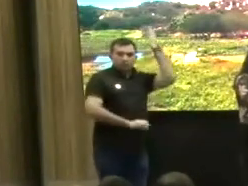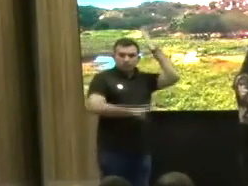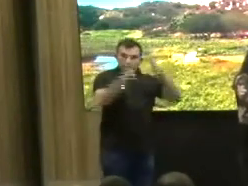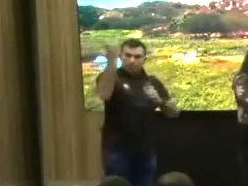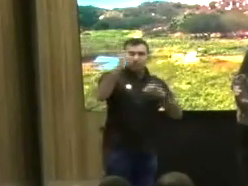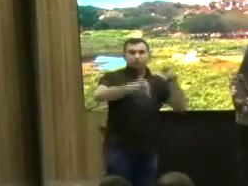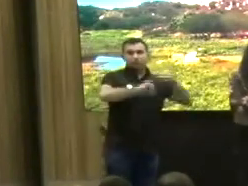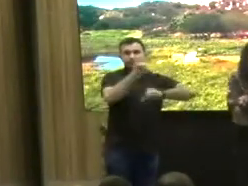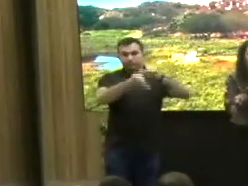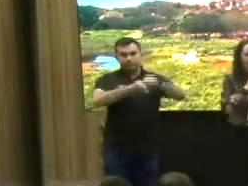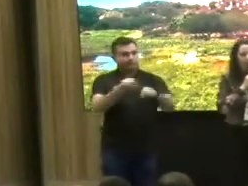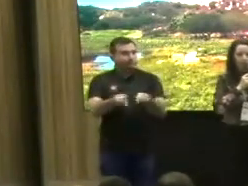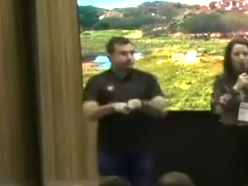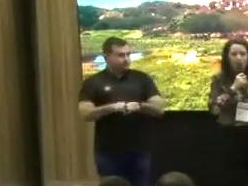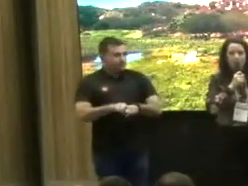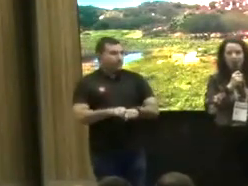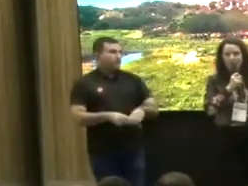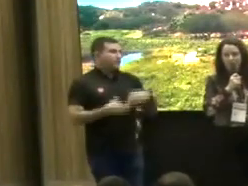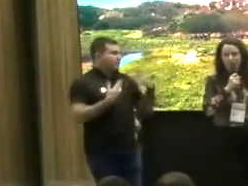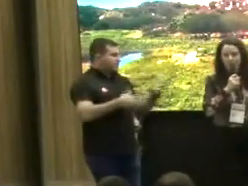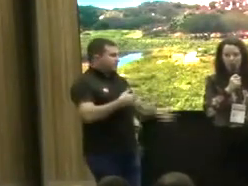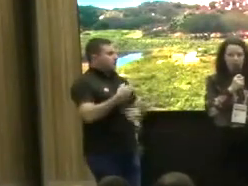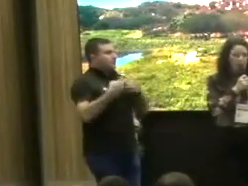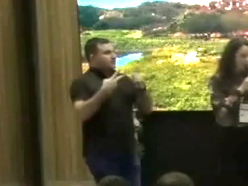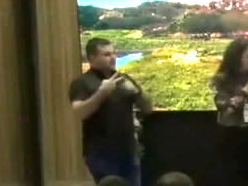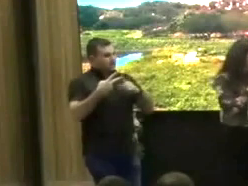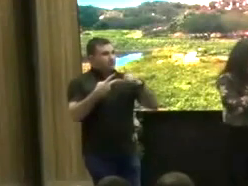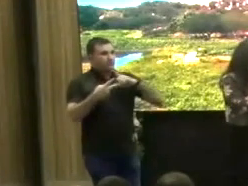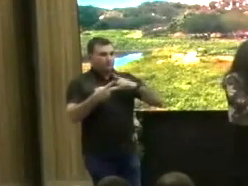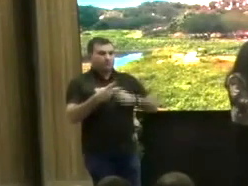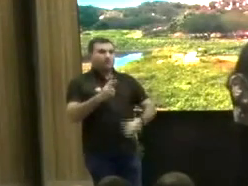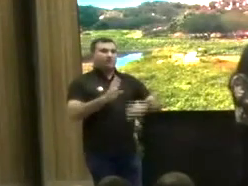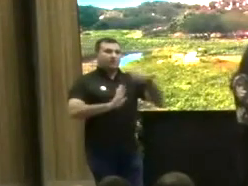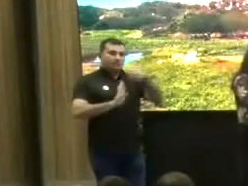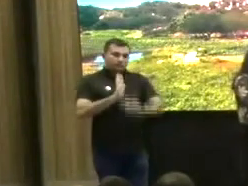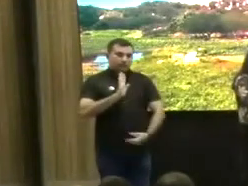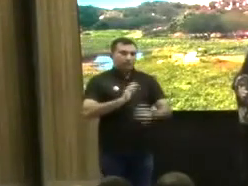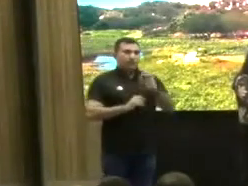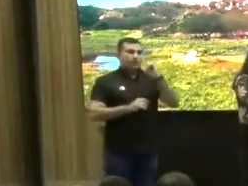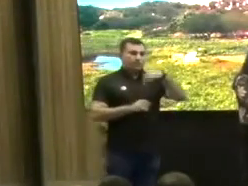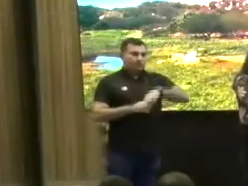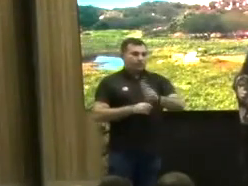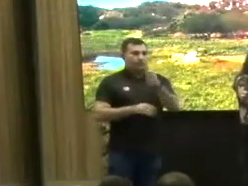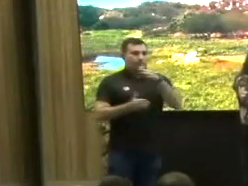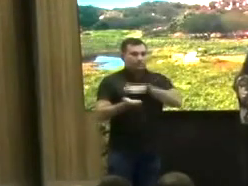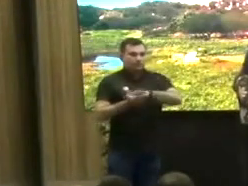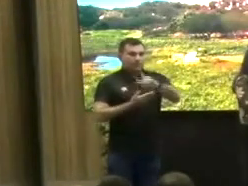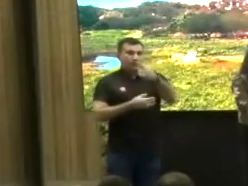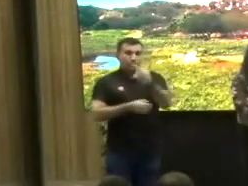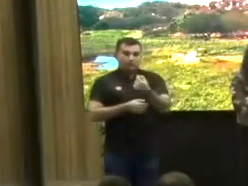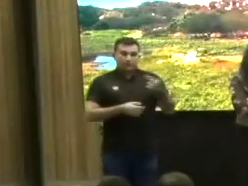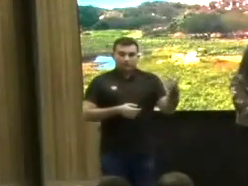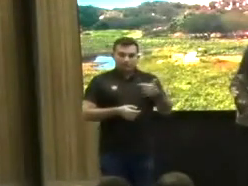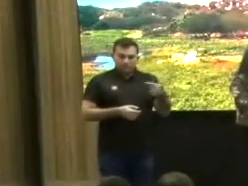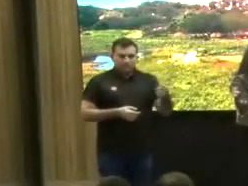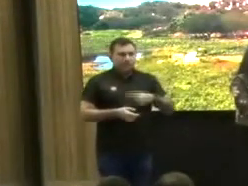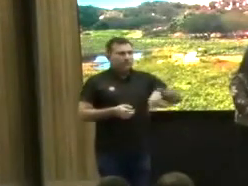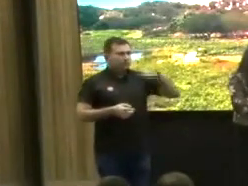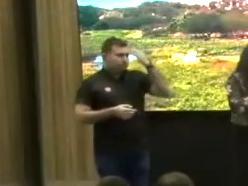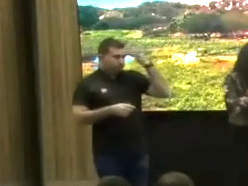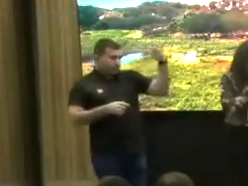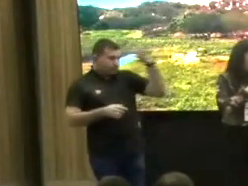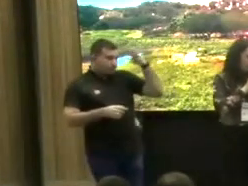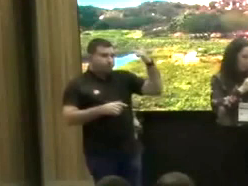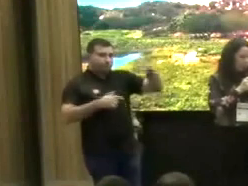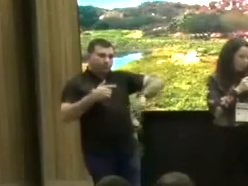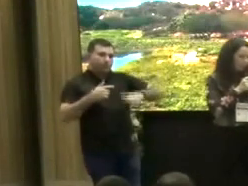E aí temos o relatório, né, da ONU, que foi publicado agora em 2022, Reimaginar Nossos Futuros Juntos,